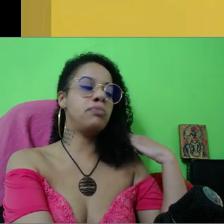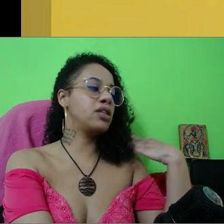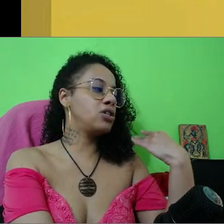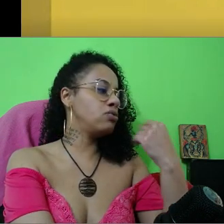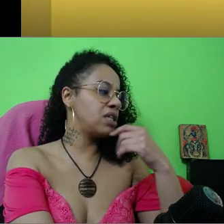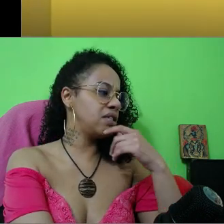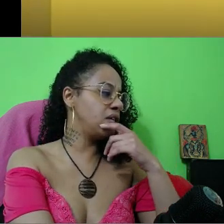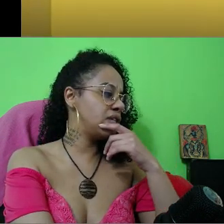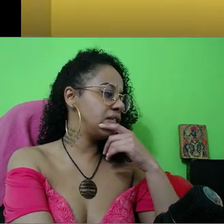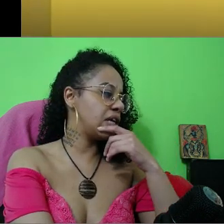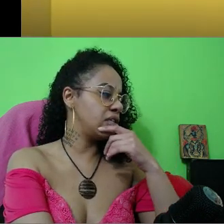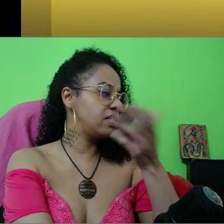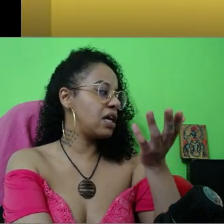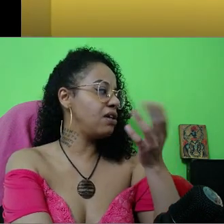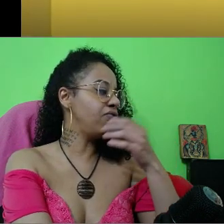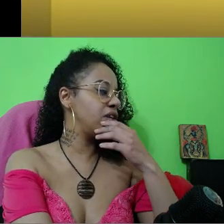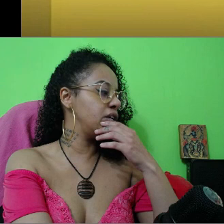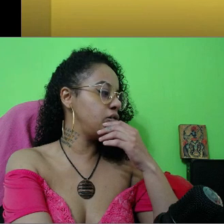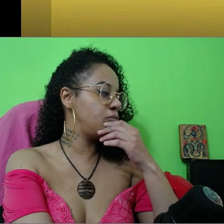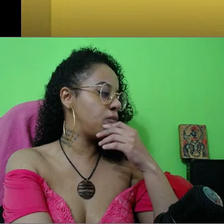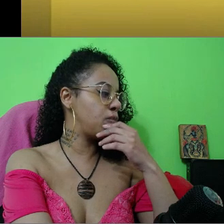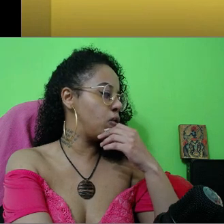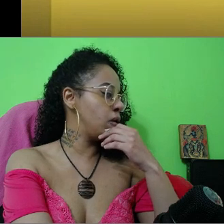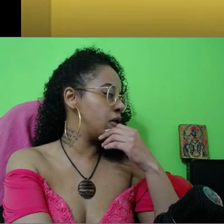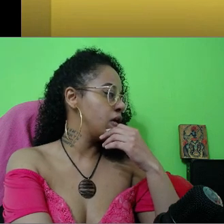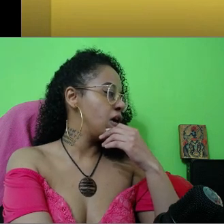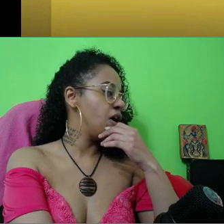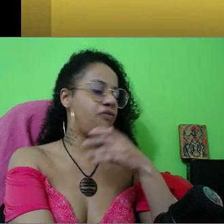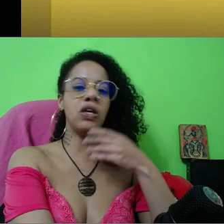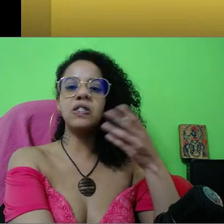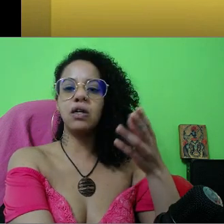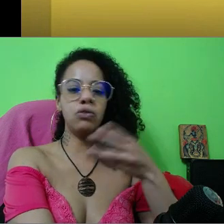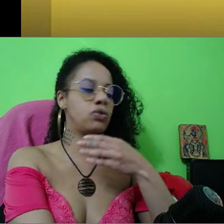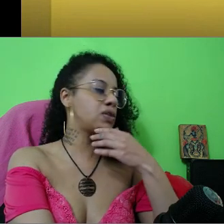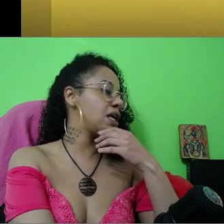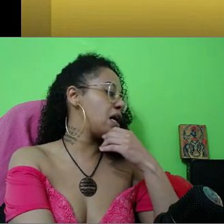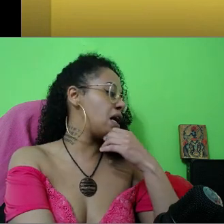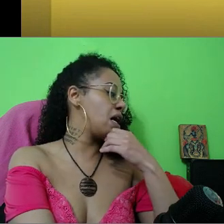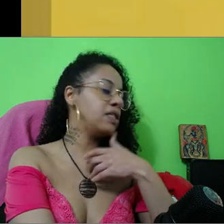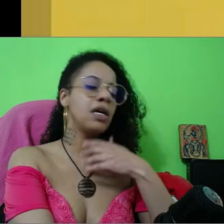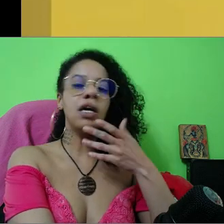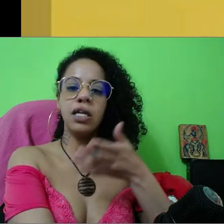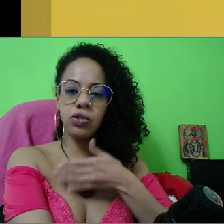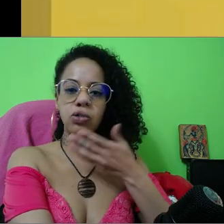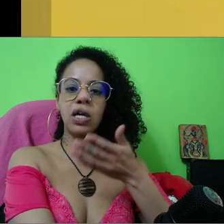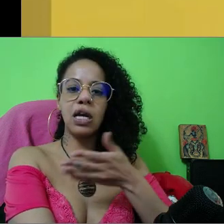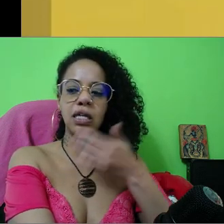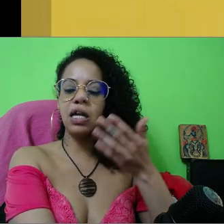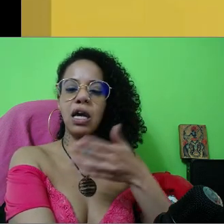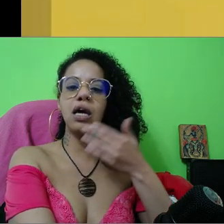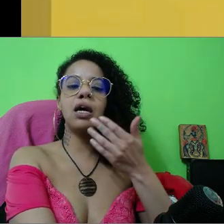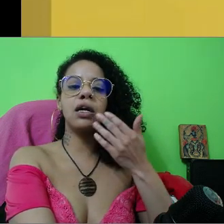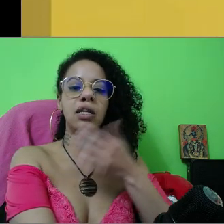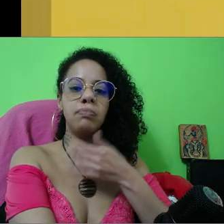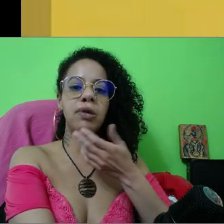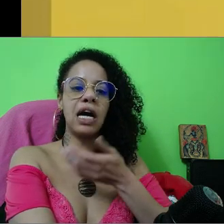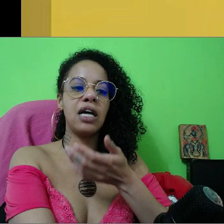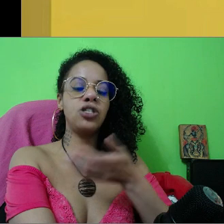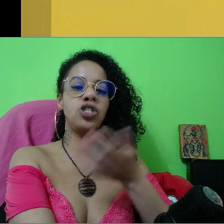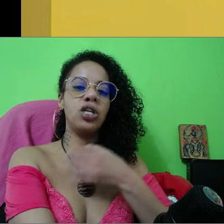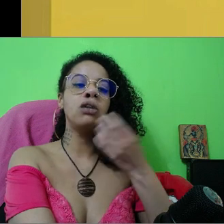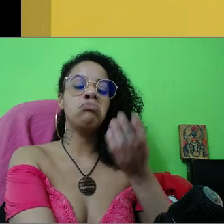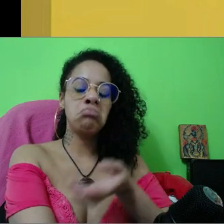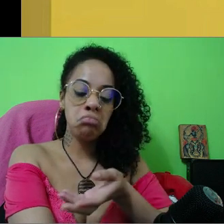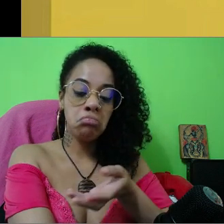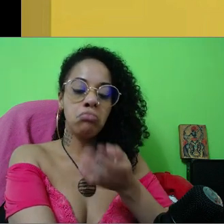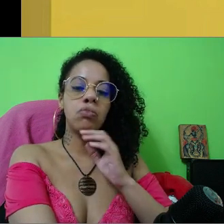tua liberdade não tá sendo estressada você tá aí falando numa boa referenciando outros canais e os outros canais tem a